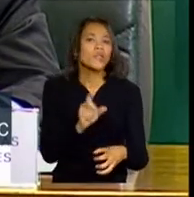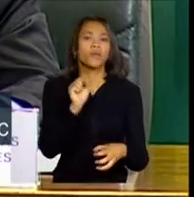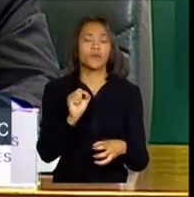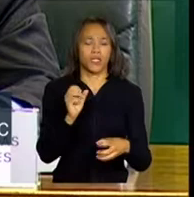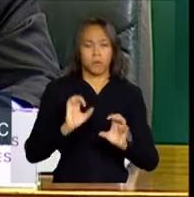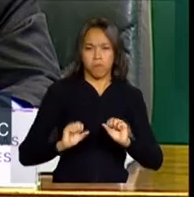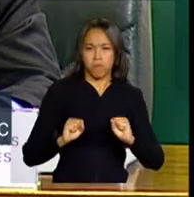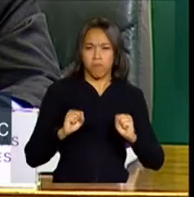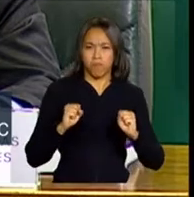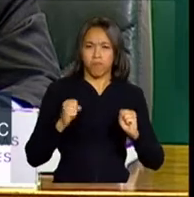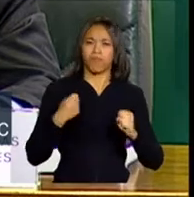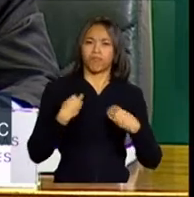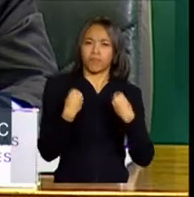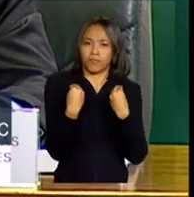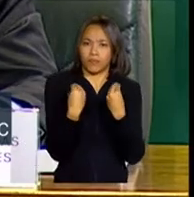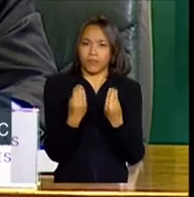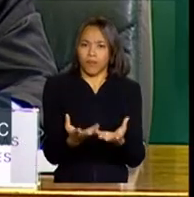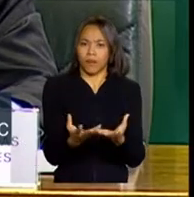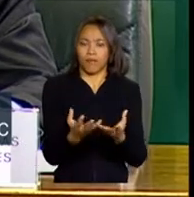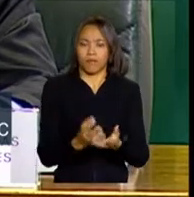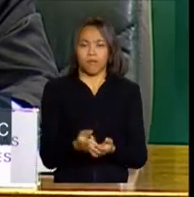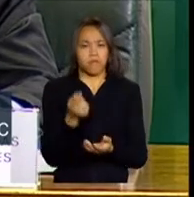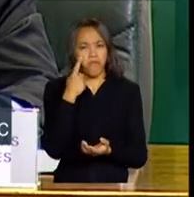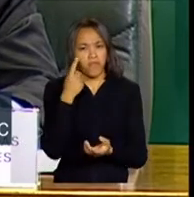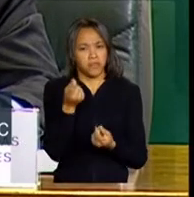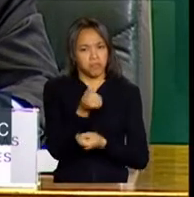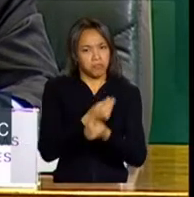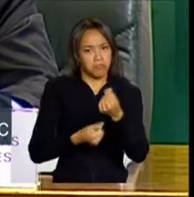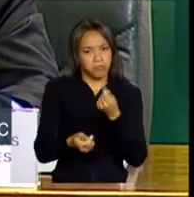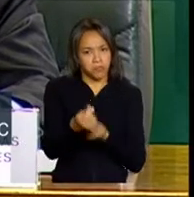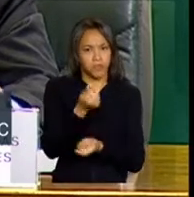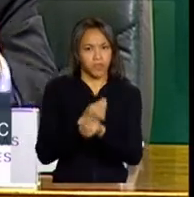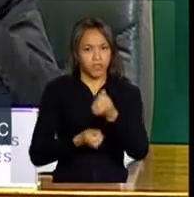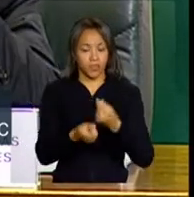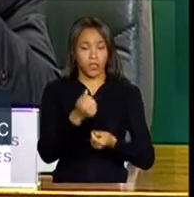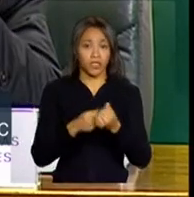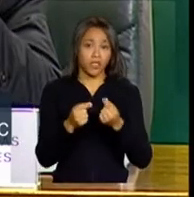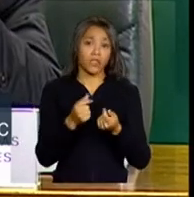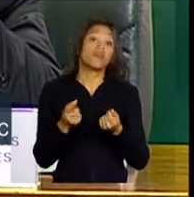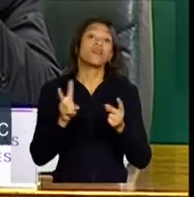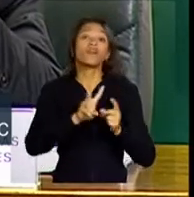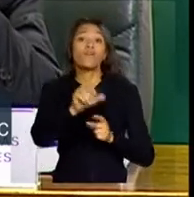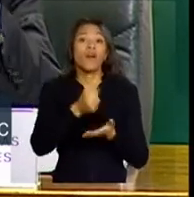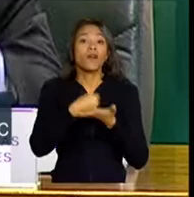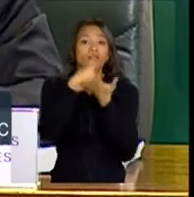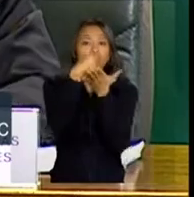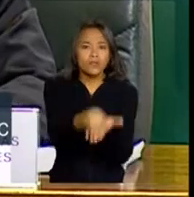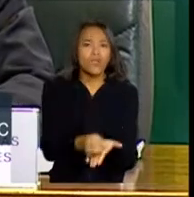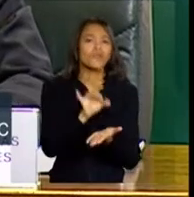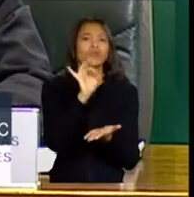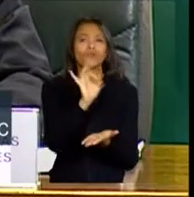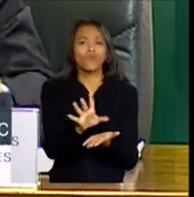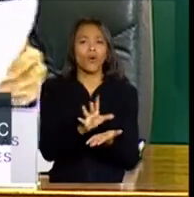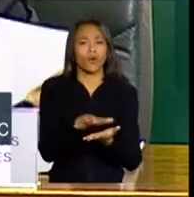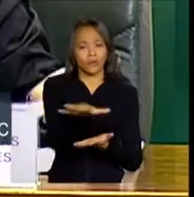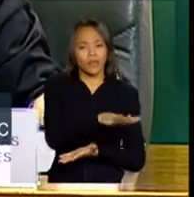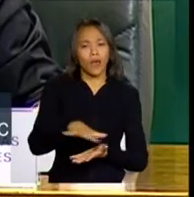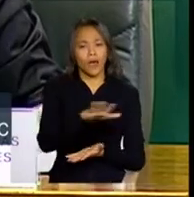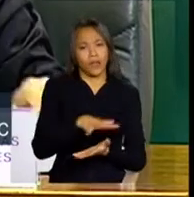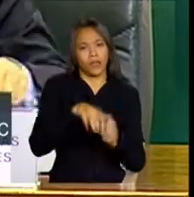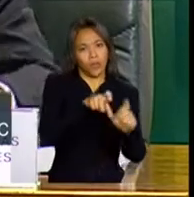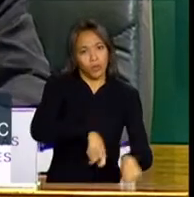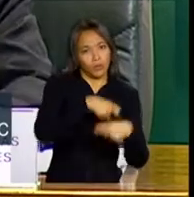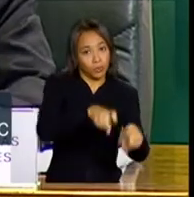estruturar com base no recebimento de compensação financeira temporária iniciativas benéficas não só para cotonicultura brasileira